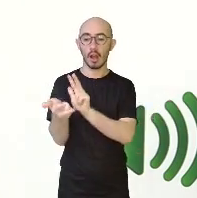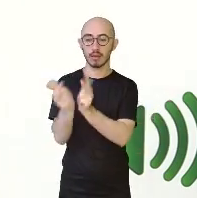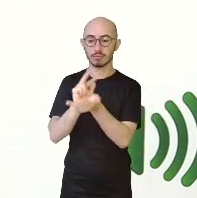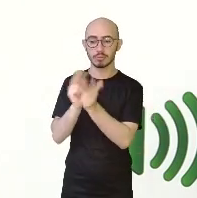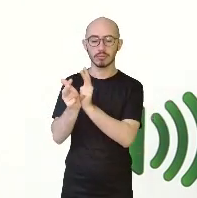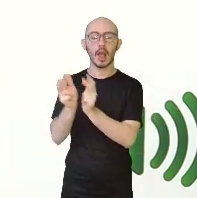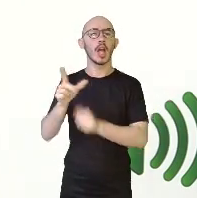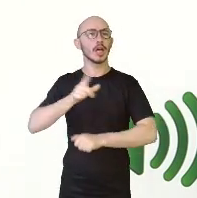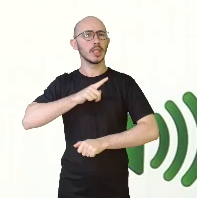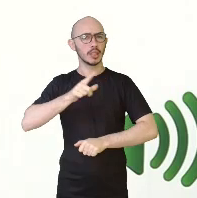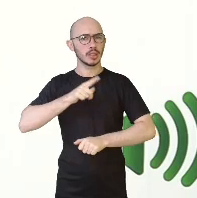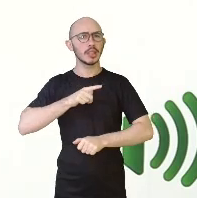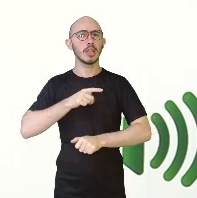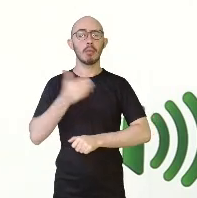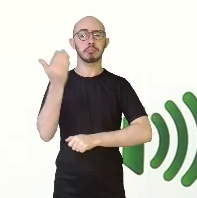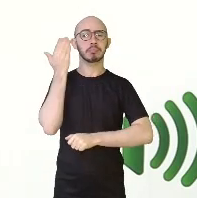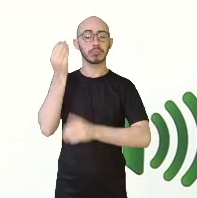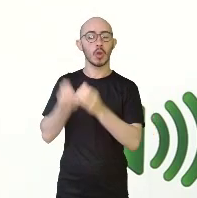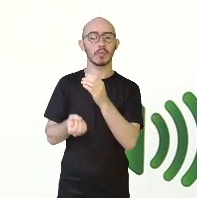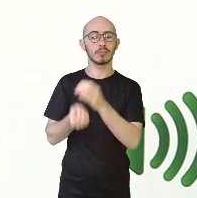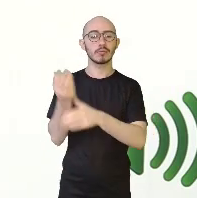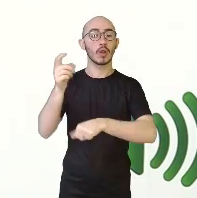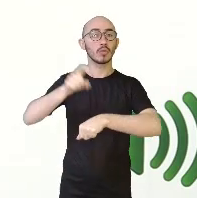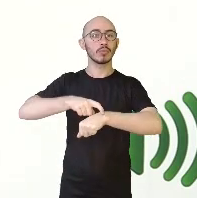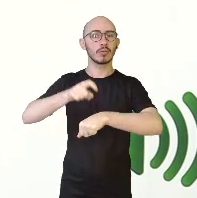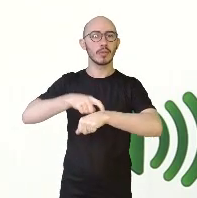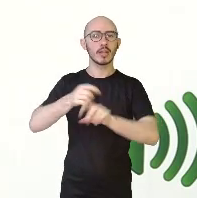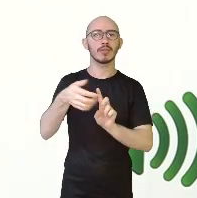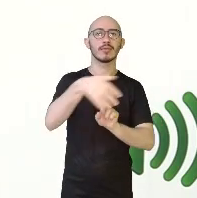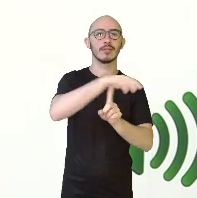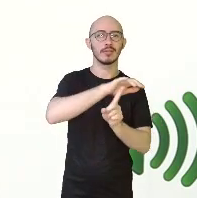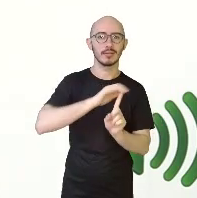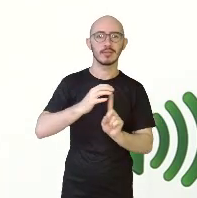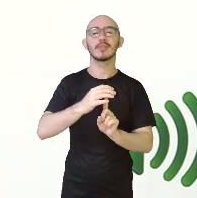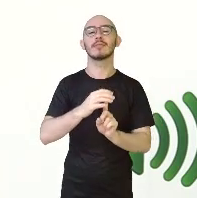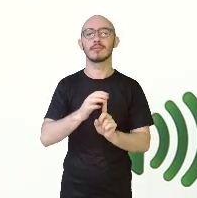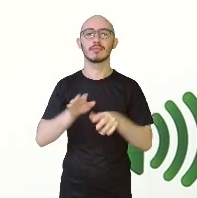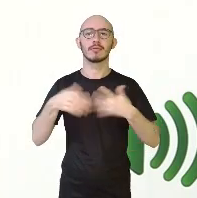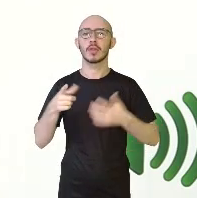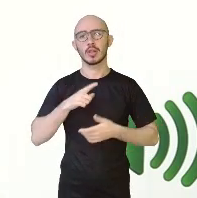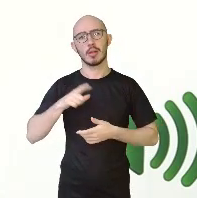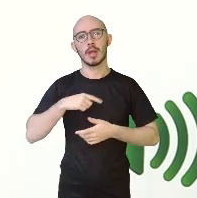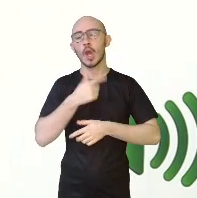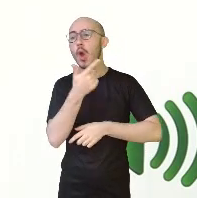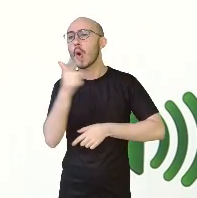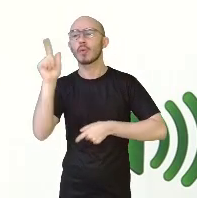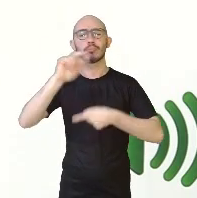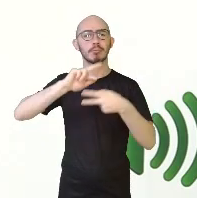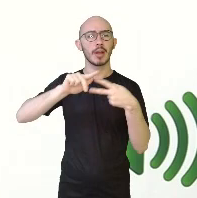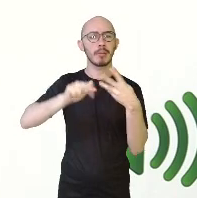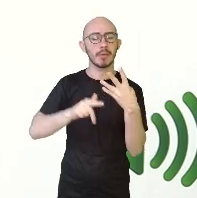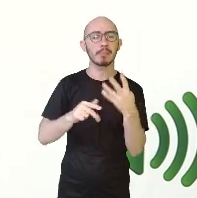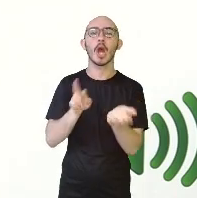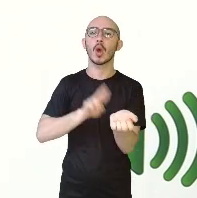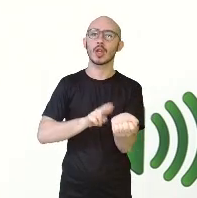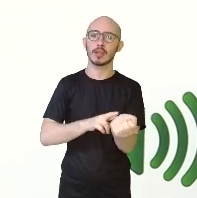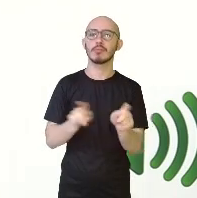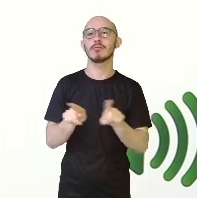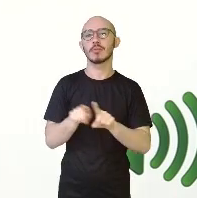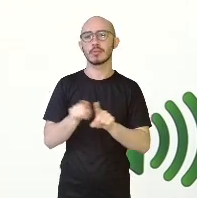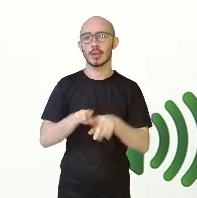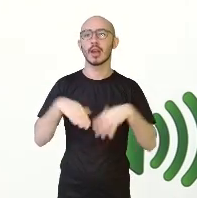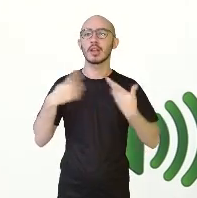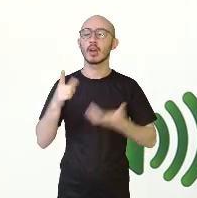presente nesse surgimento do ritmo, do frevo, além de outros ritmos que nós vamos ver nessa aula de hoje também. Mas os